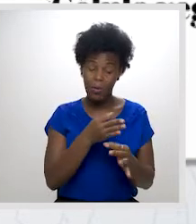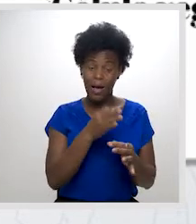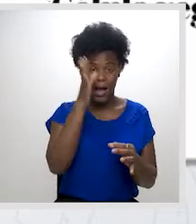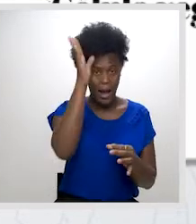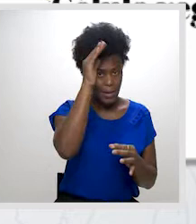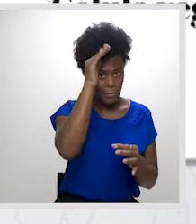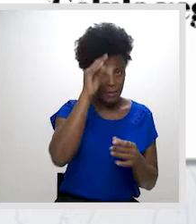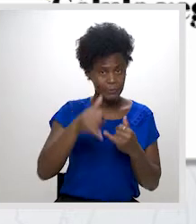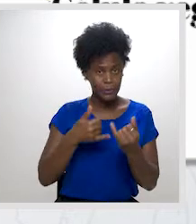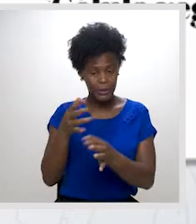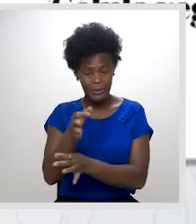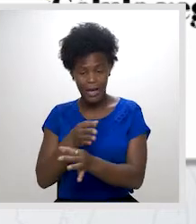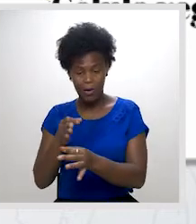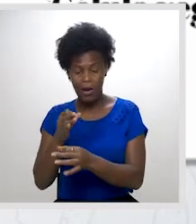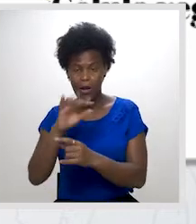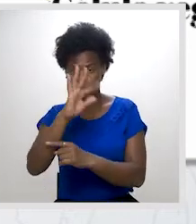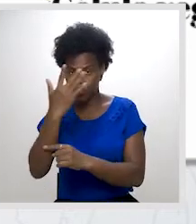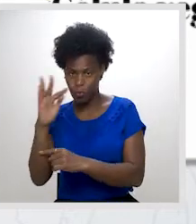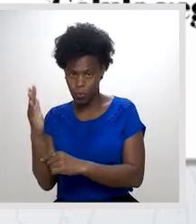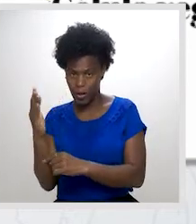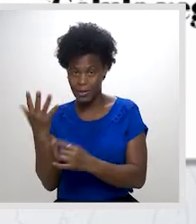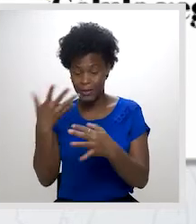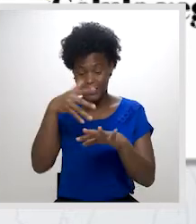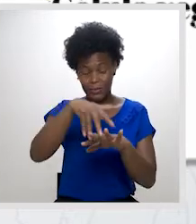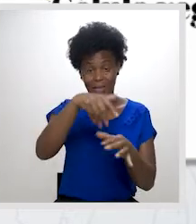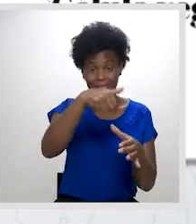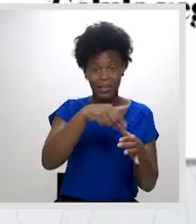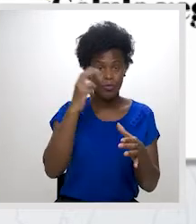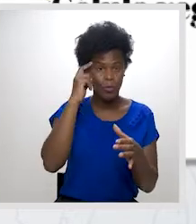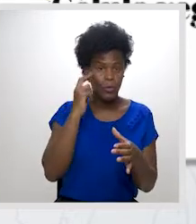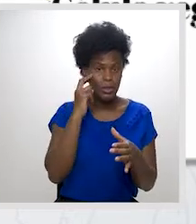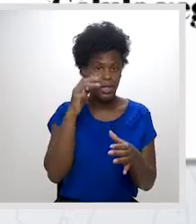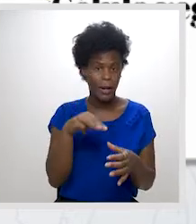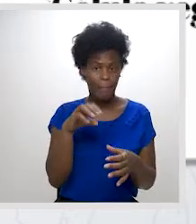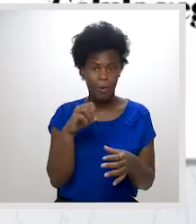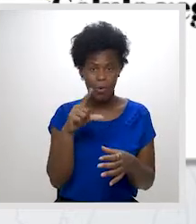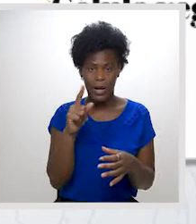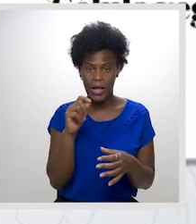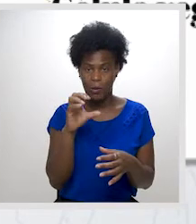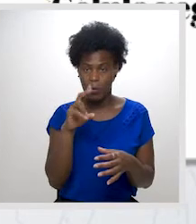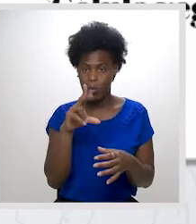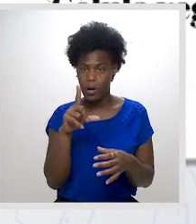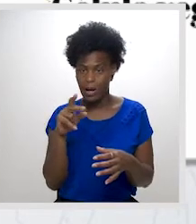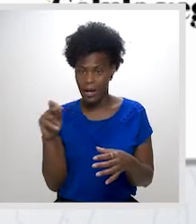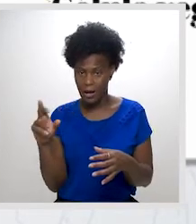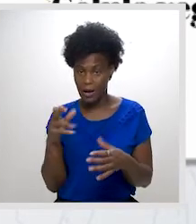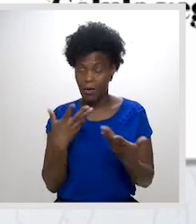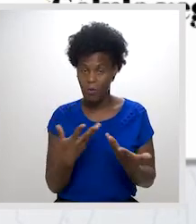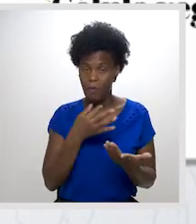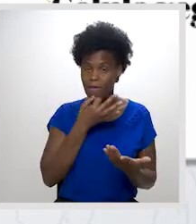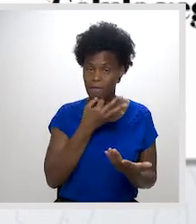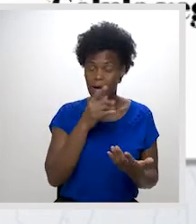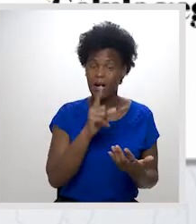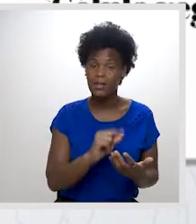e vegetal, que está inserida dentro da biologia molecular, que acabamos agora de falar,